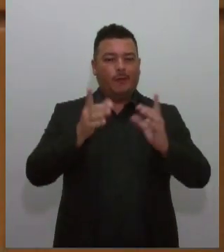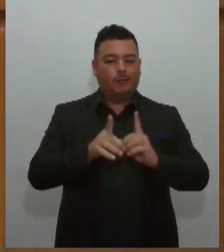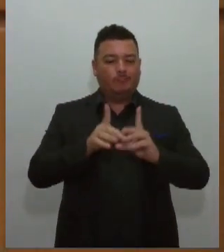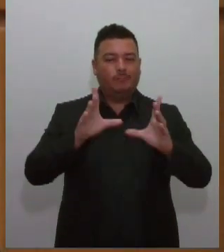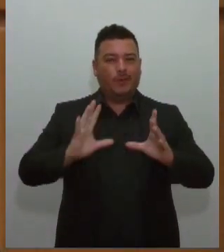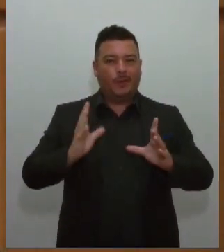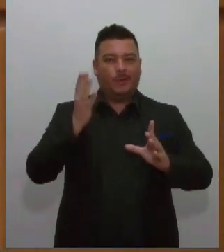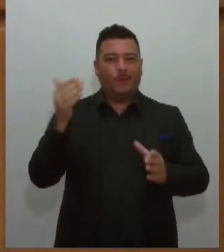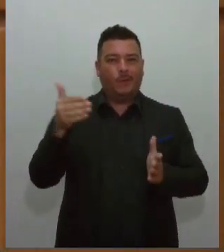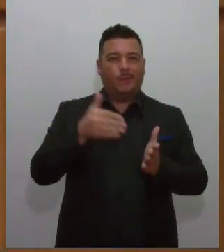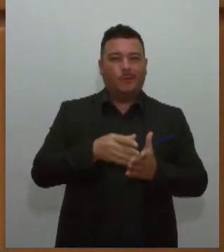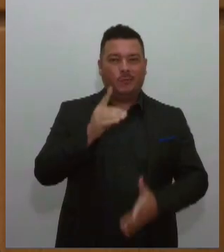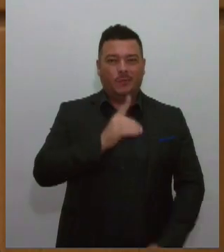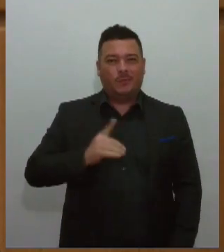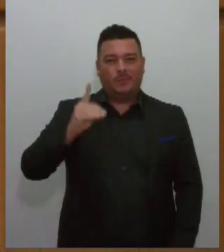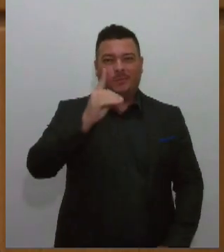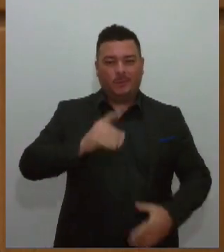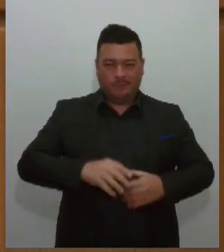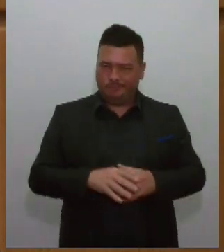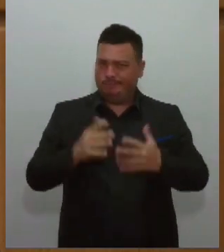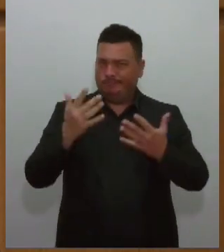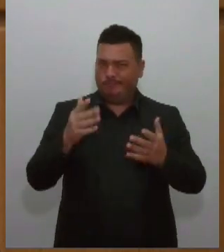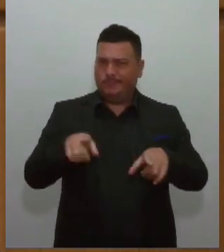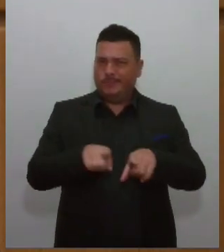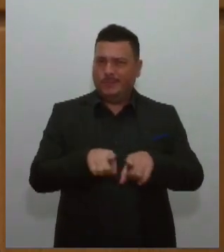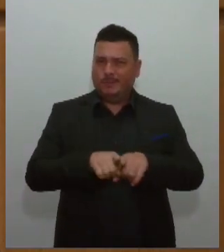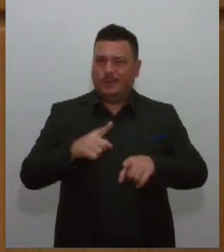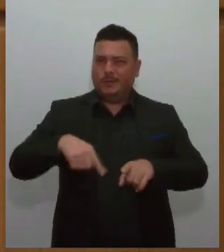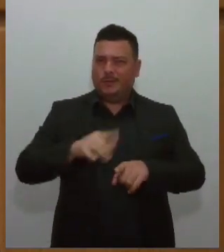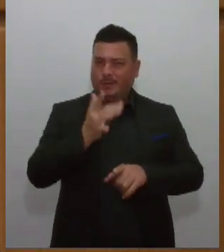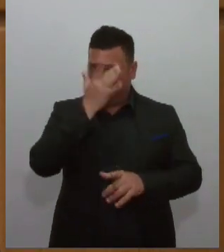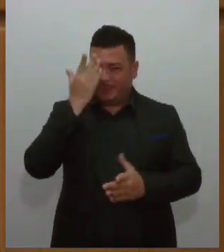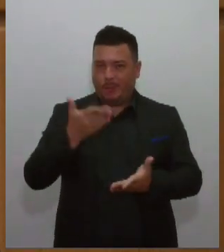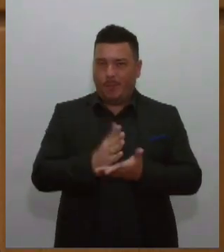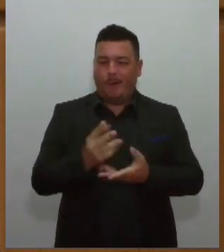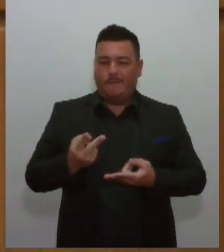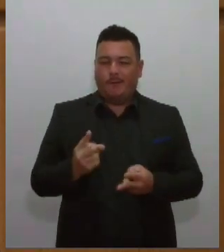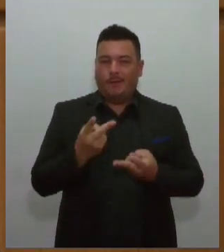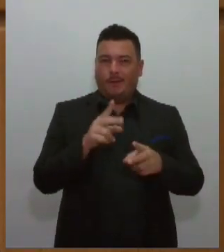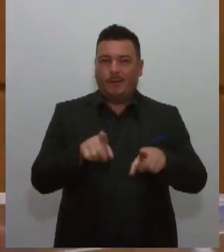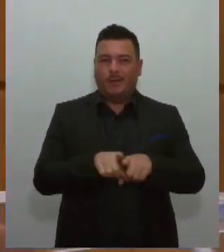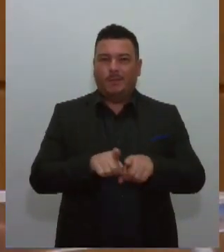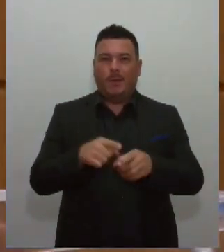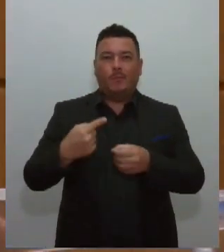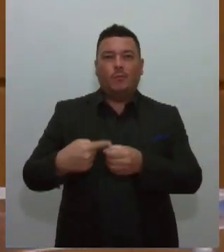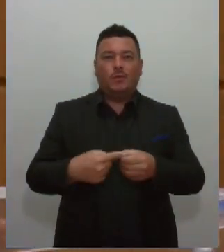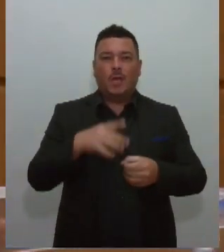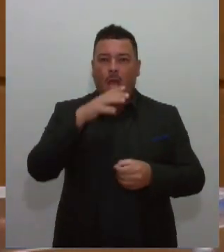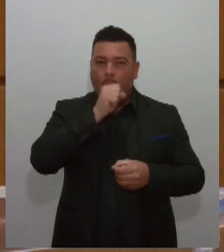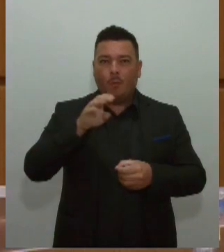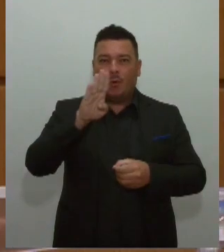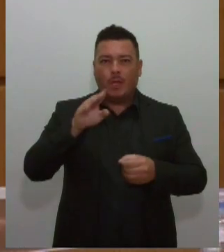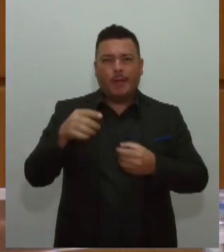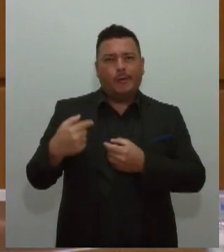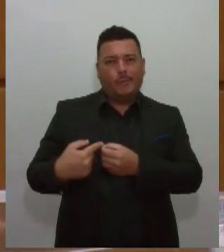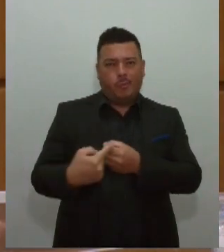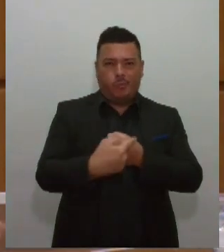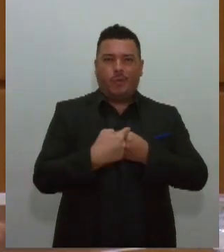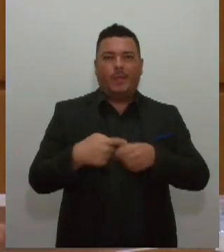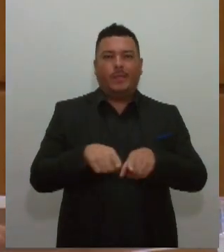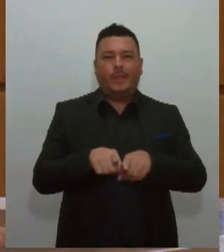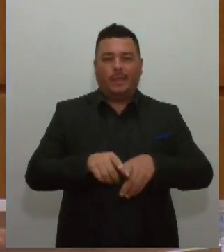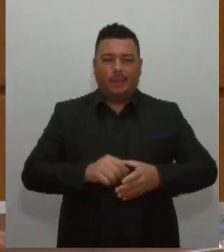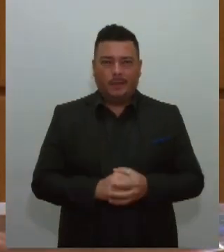domingo. Ele parabenizou os vitoriosos em municípios como Boquim, Pedrinhas e São Domingos, enaltecendo o trabalho realizado pela